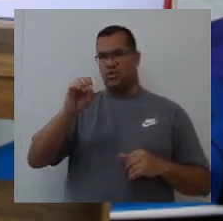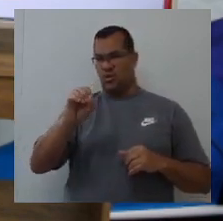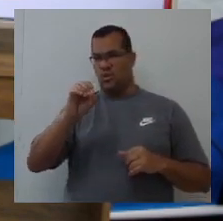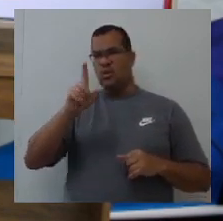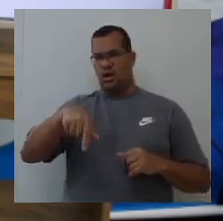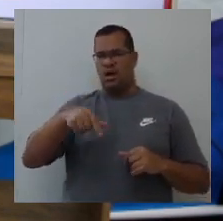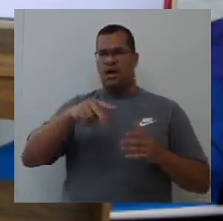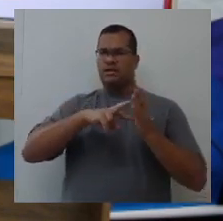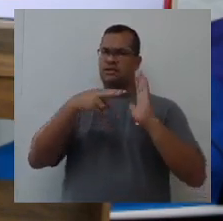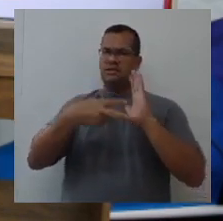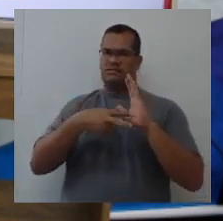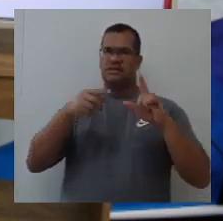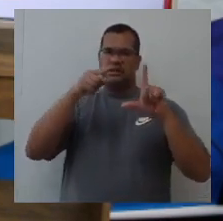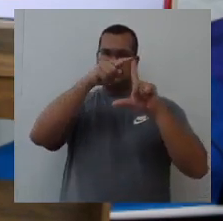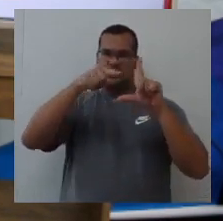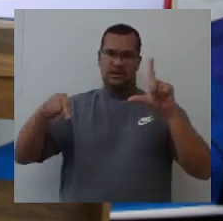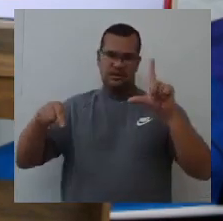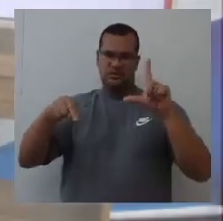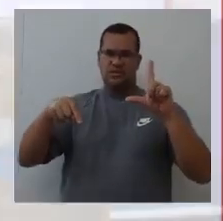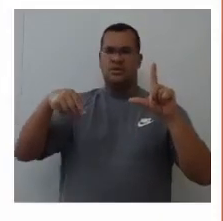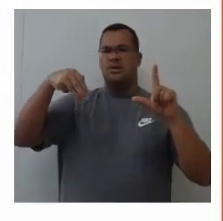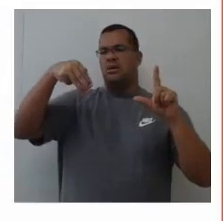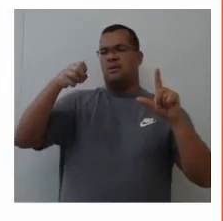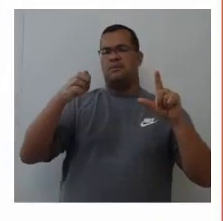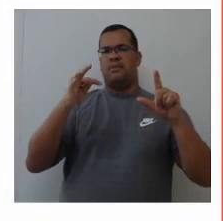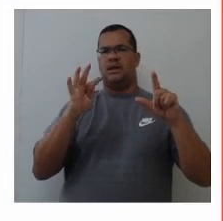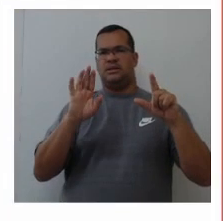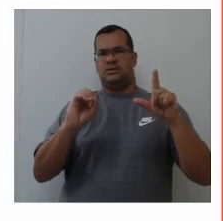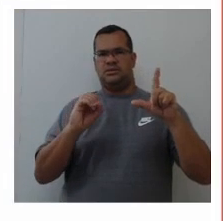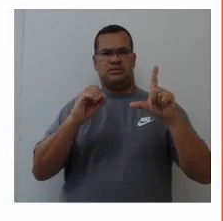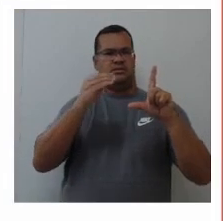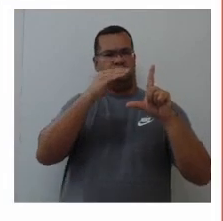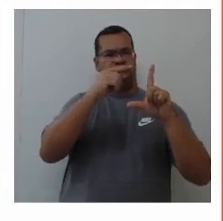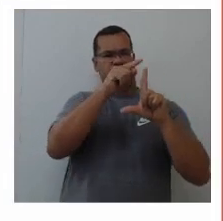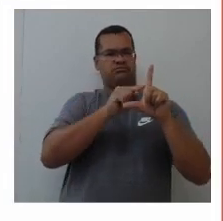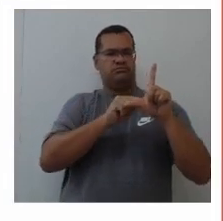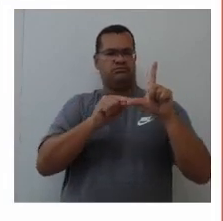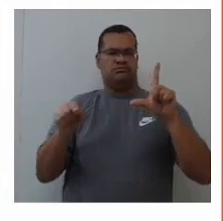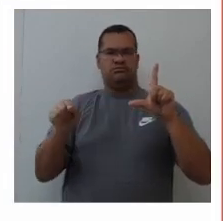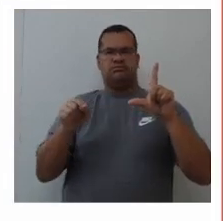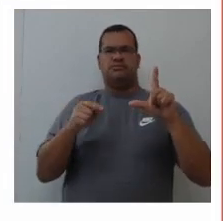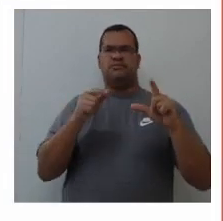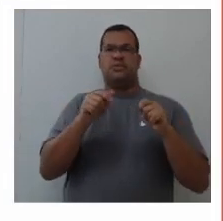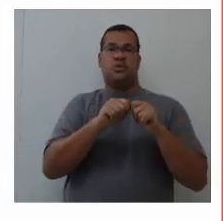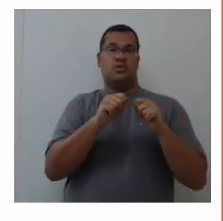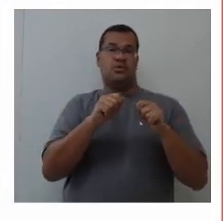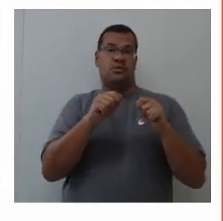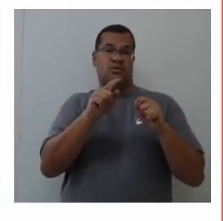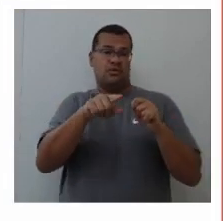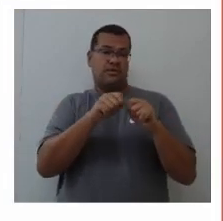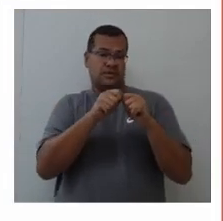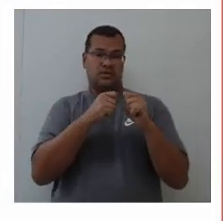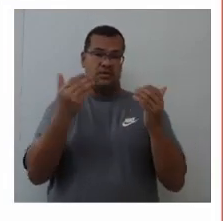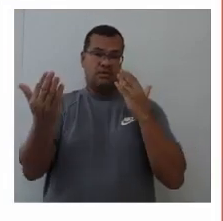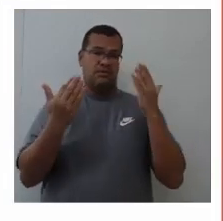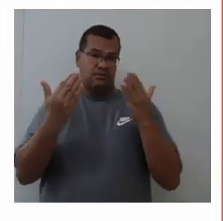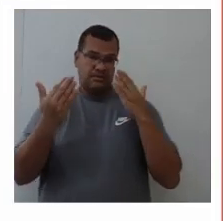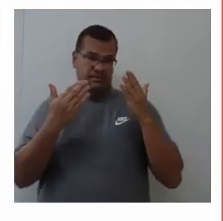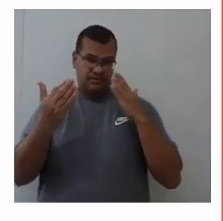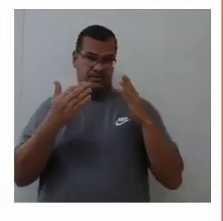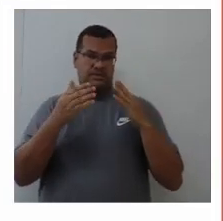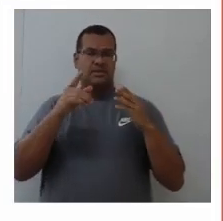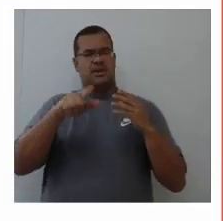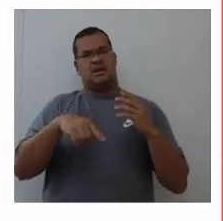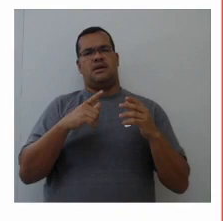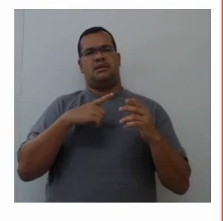e metron, que quer dizer medida. Então, todas as medidas comparadas nos triângulos, quando associam ângulos e medida de lado, eu